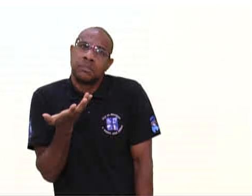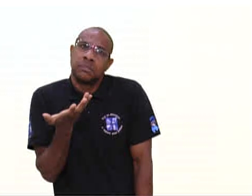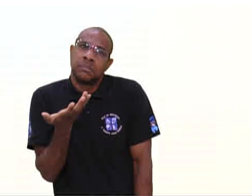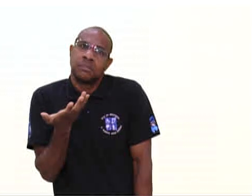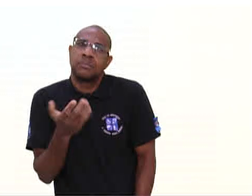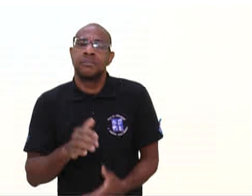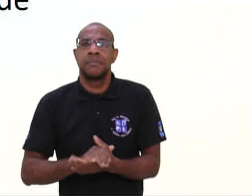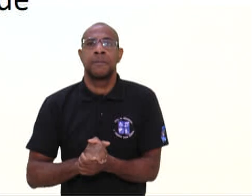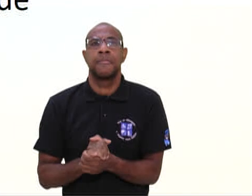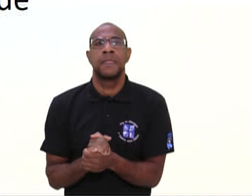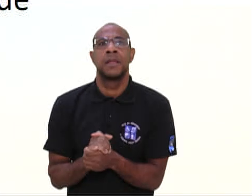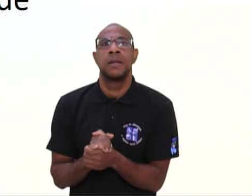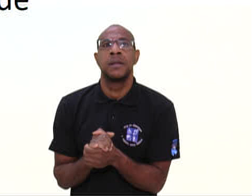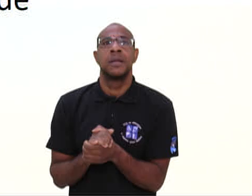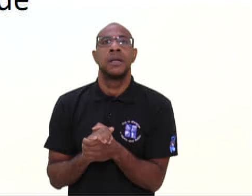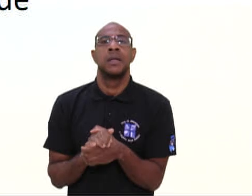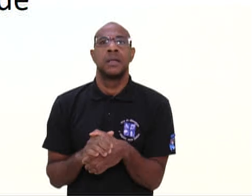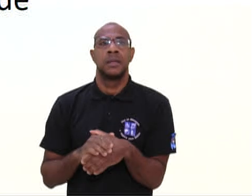toda parte.